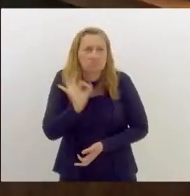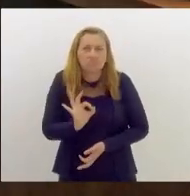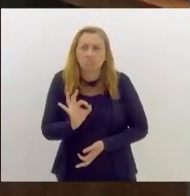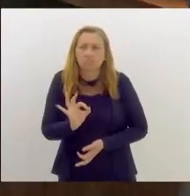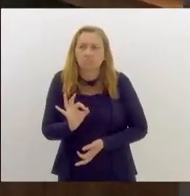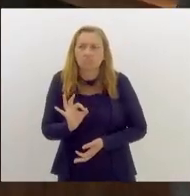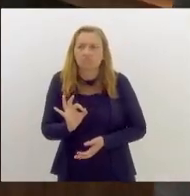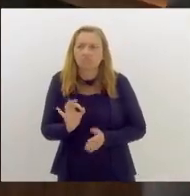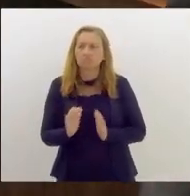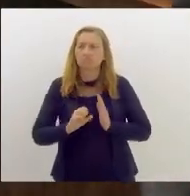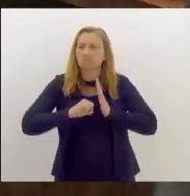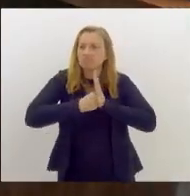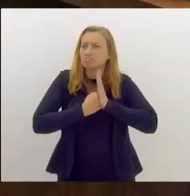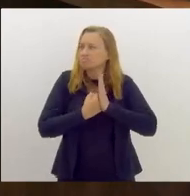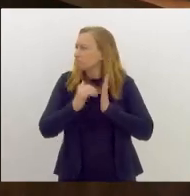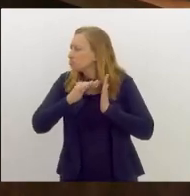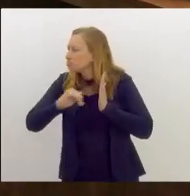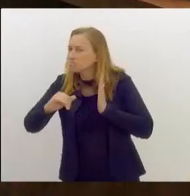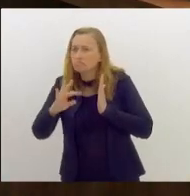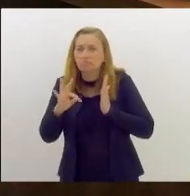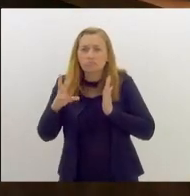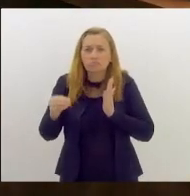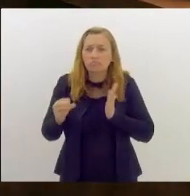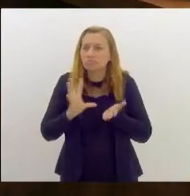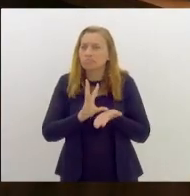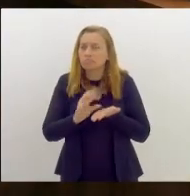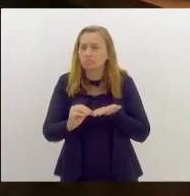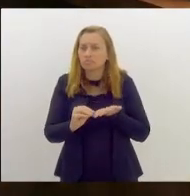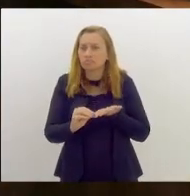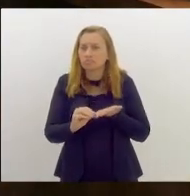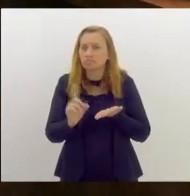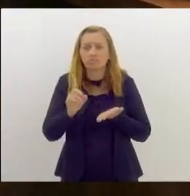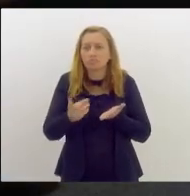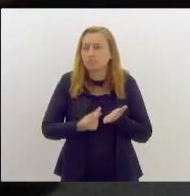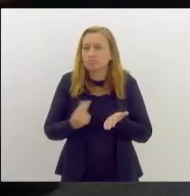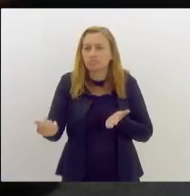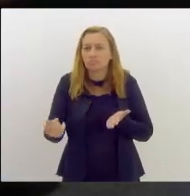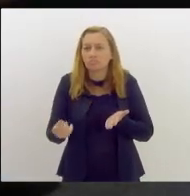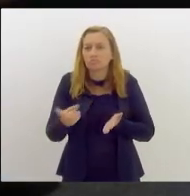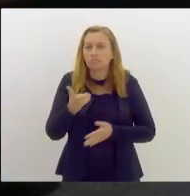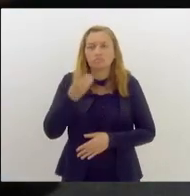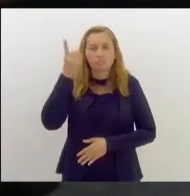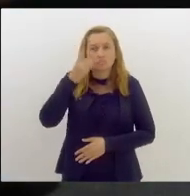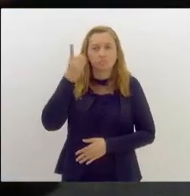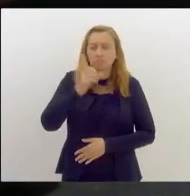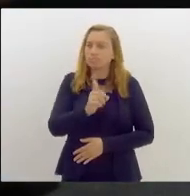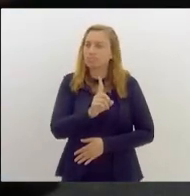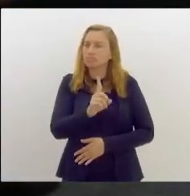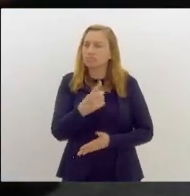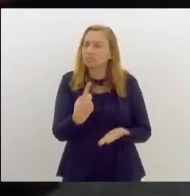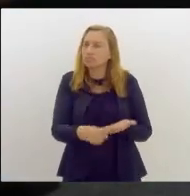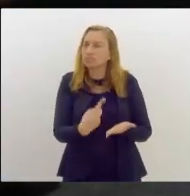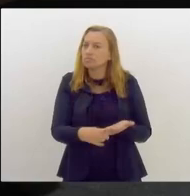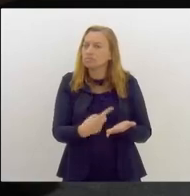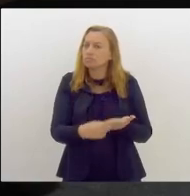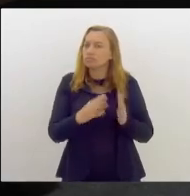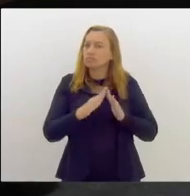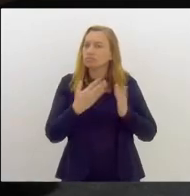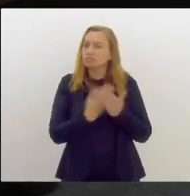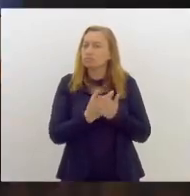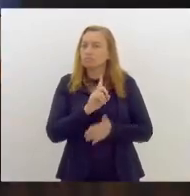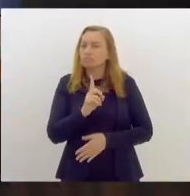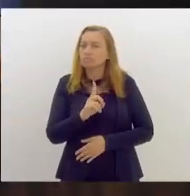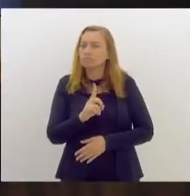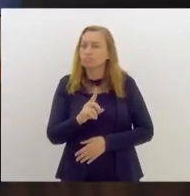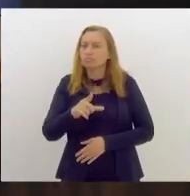os ventos não saíram todos de pauta não saía no Deputado não Deputado saiu de acordo no colégio líderes não